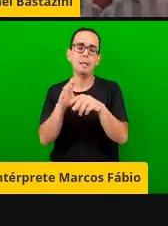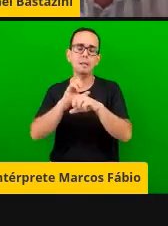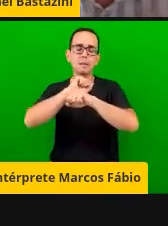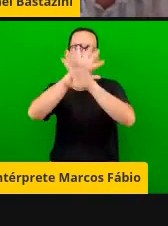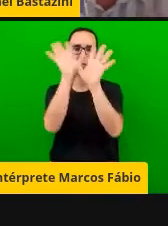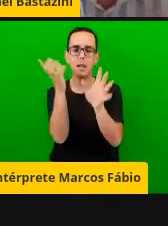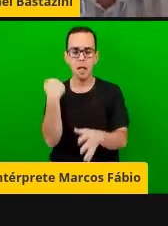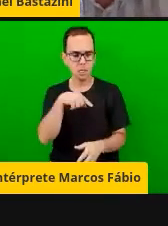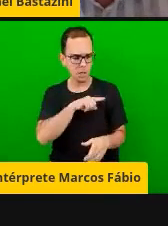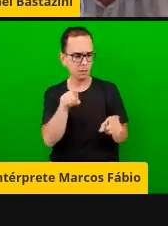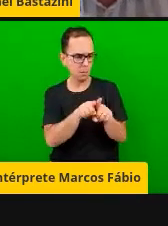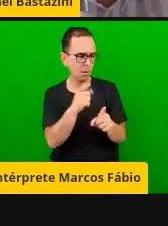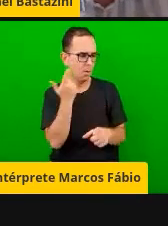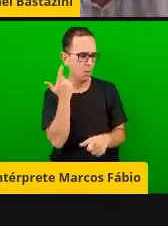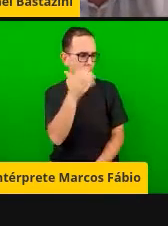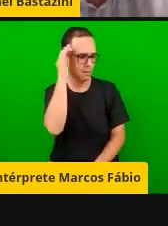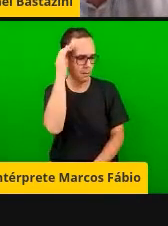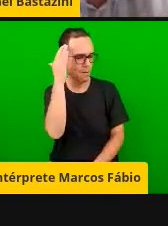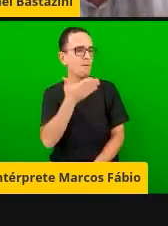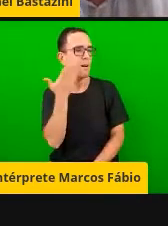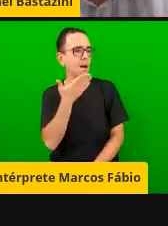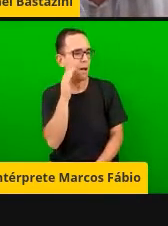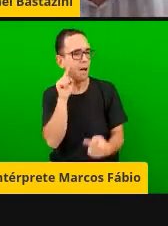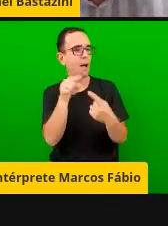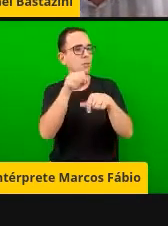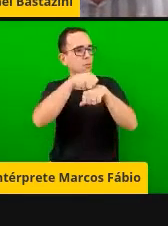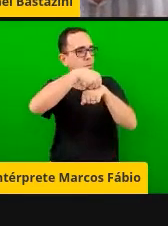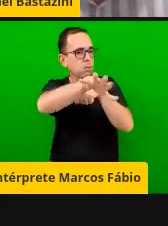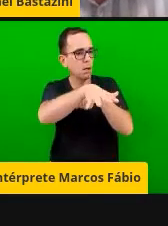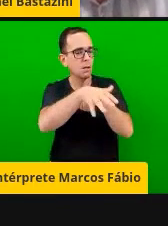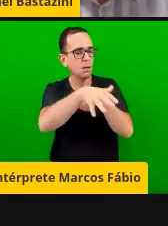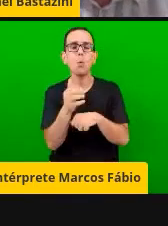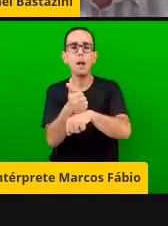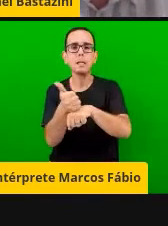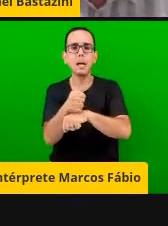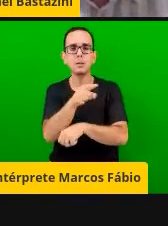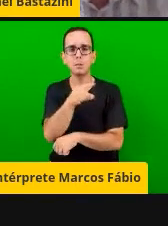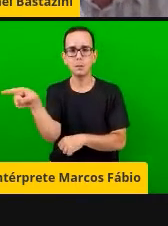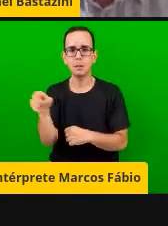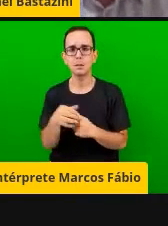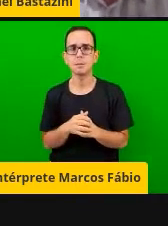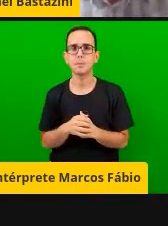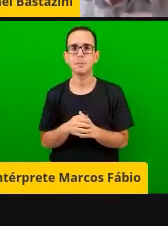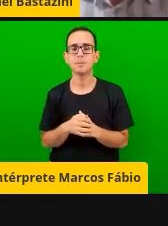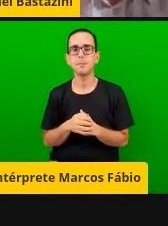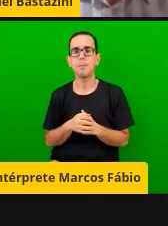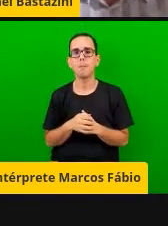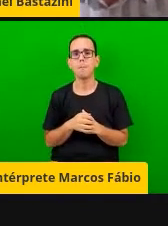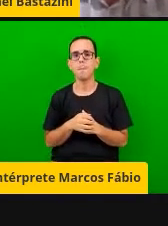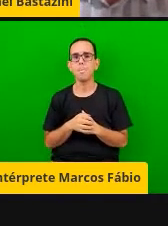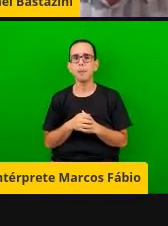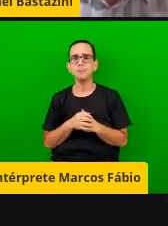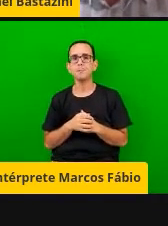gente também compreender com maior facilidade e conseguir reproduzir com qualidade aqui para vocês. Bom,